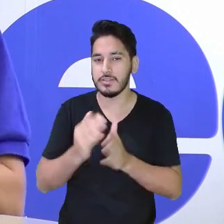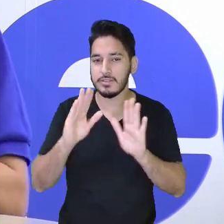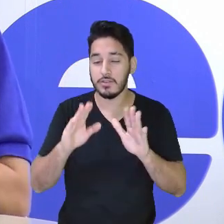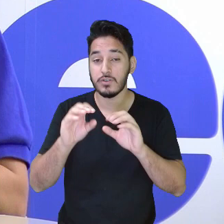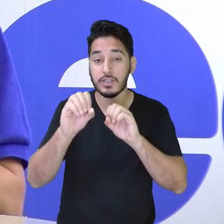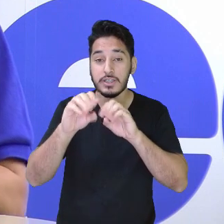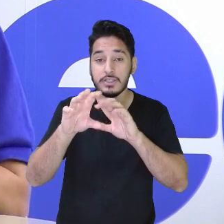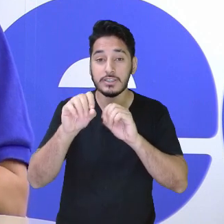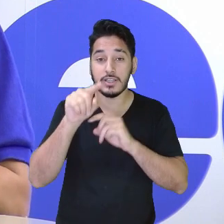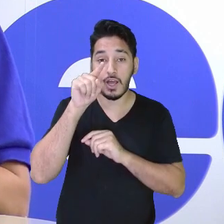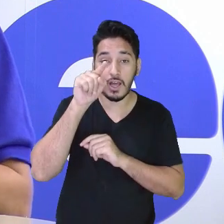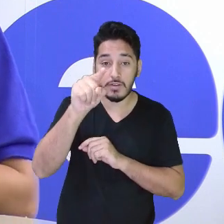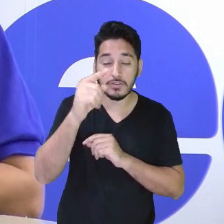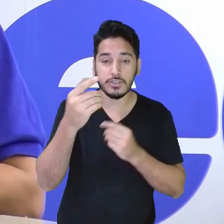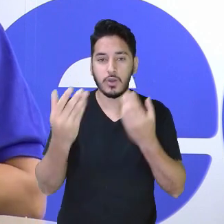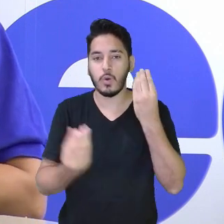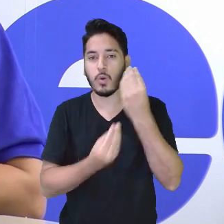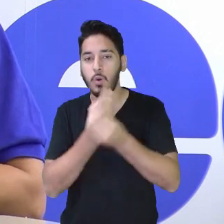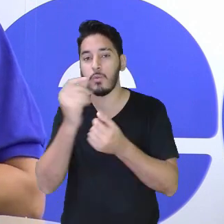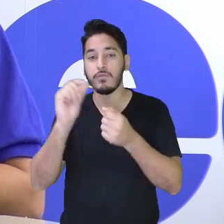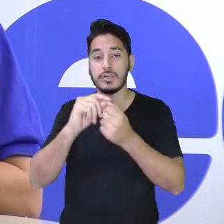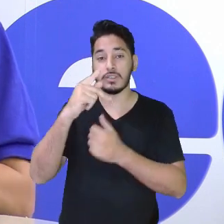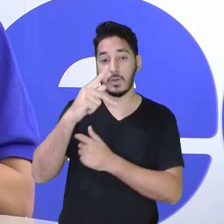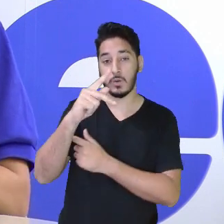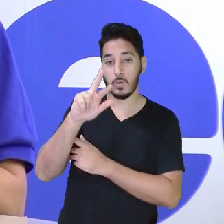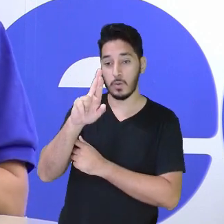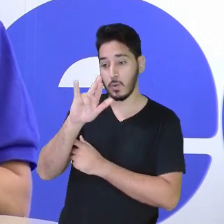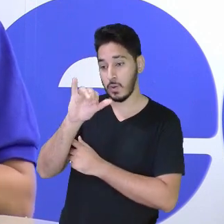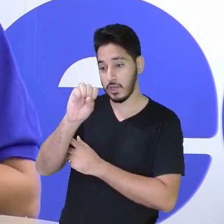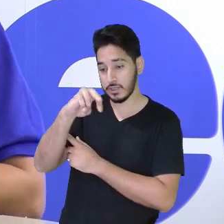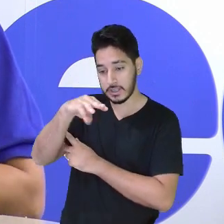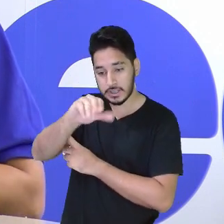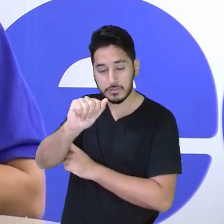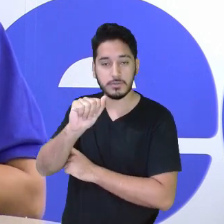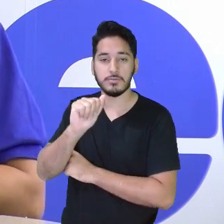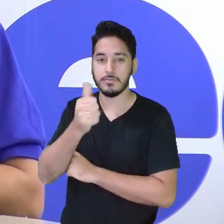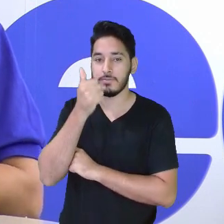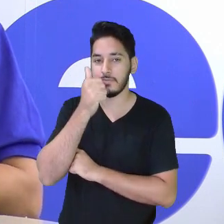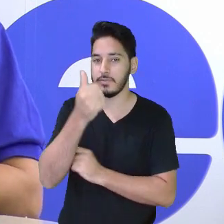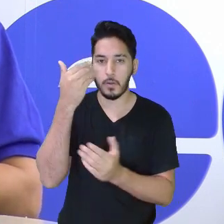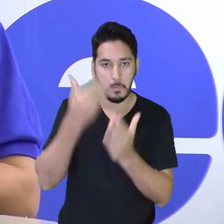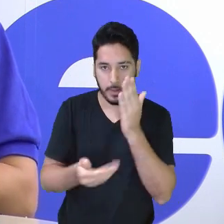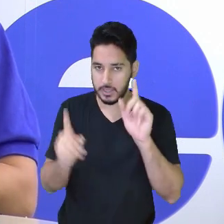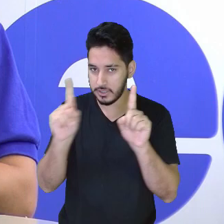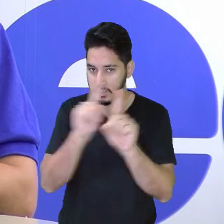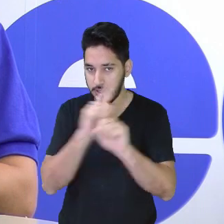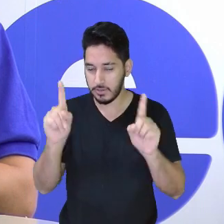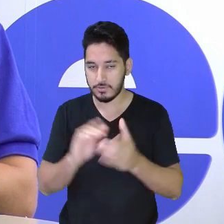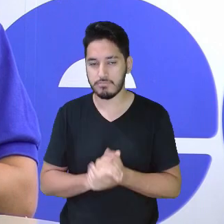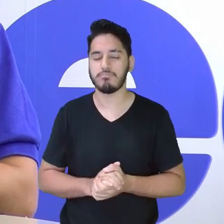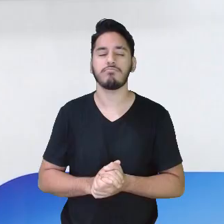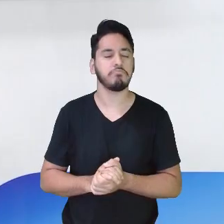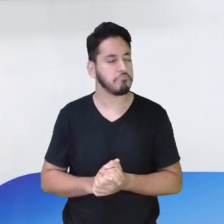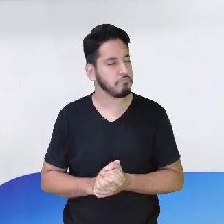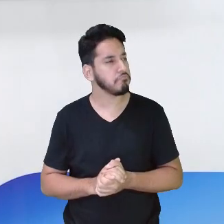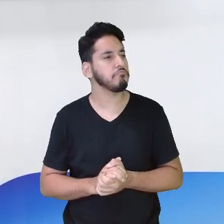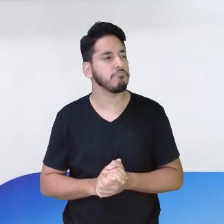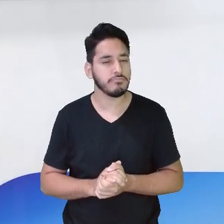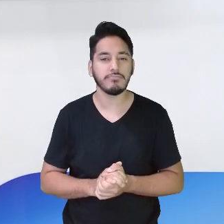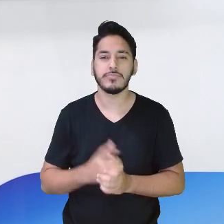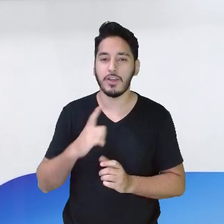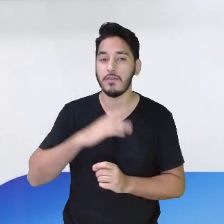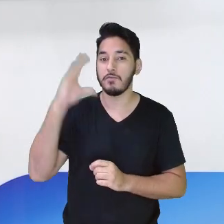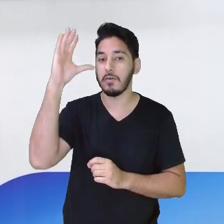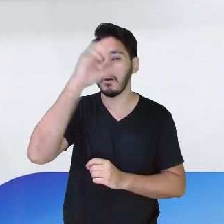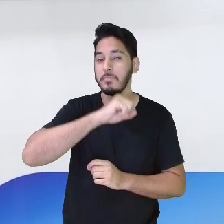ensinar como vocês podem fazer esses prismas, tá? Então não perde a aula de matemática de hoje. Muito bom, já estou ansiosa, já sei que vou